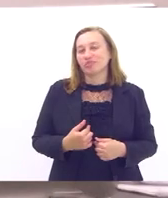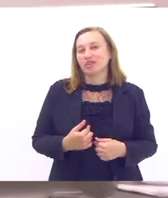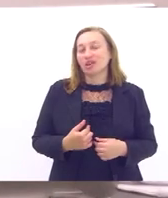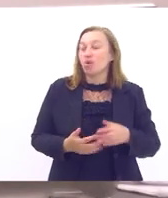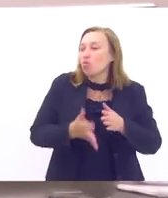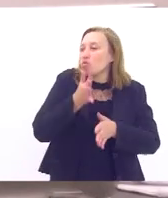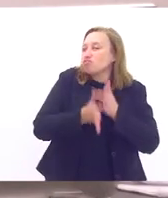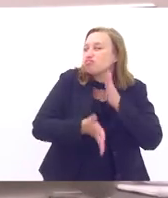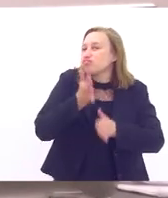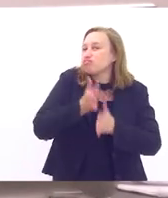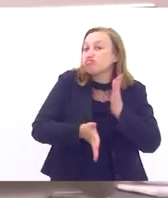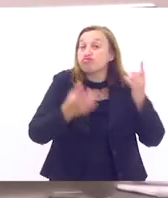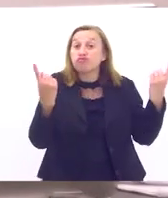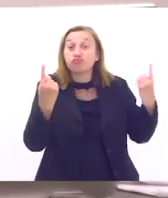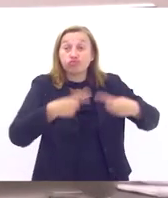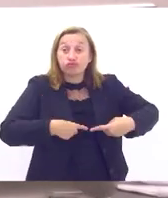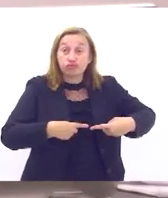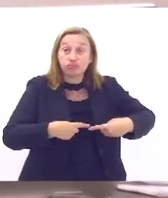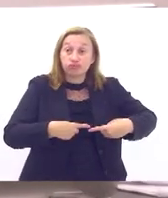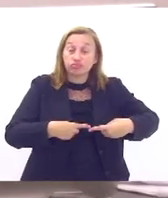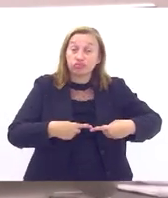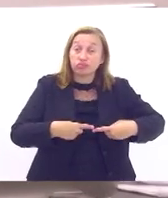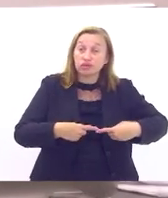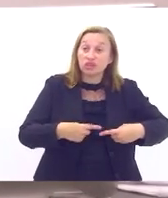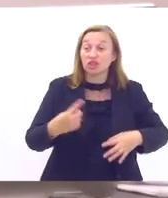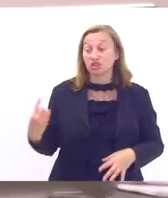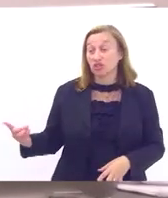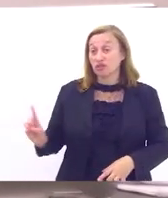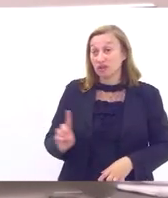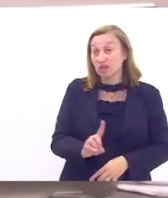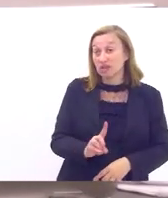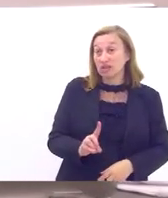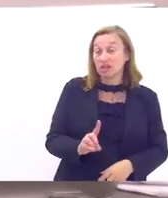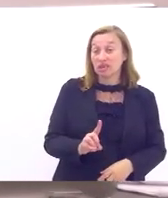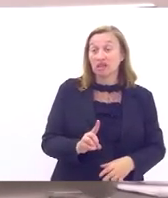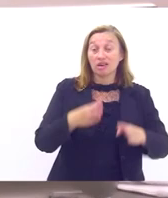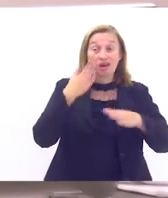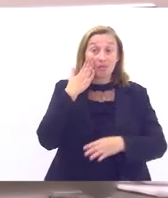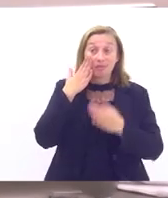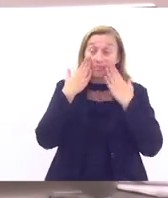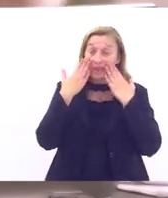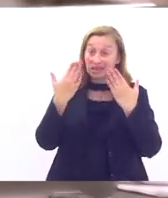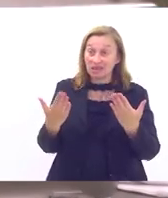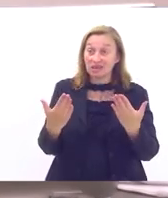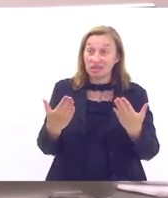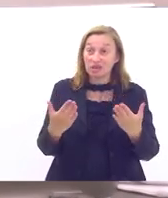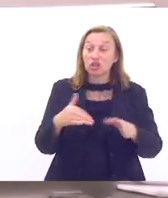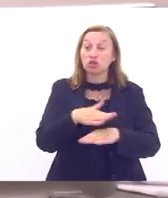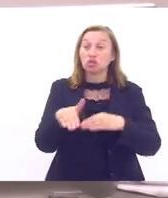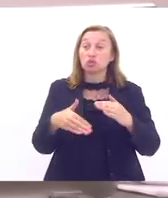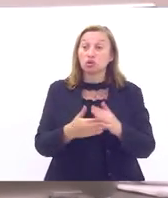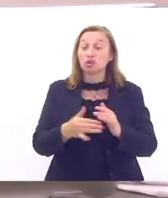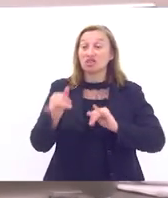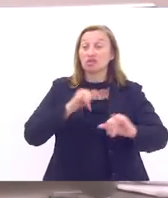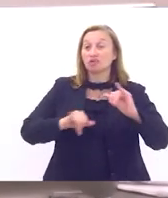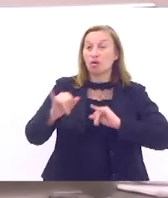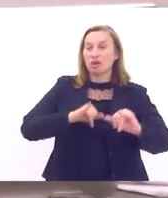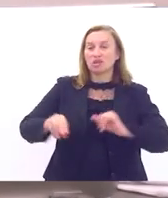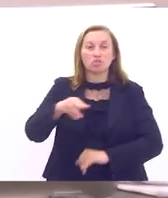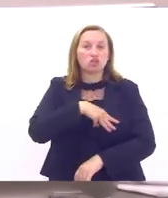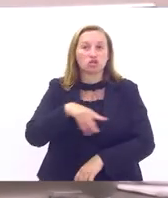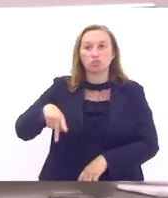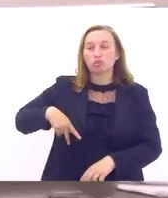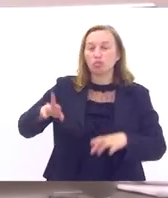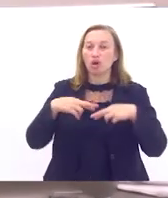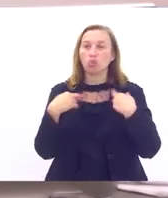enrolado com o desafio de trazer aqui uma apresentação sobre todos os dados que o Ministério Público